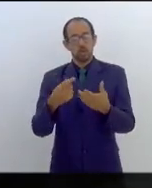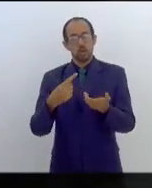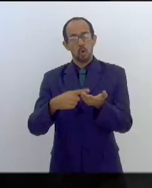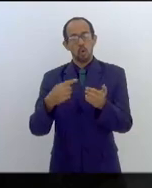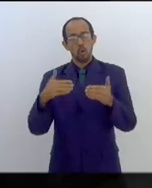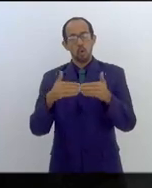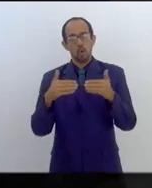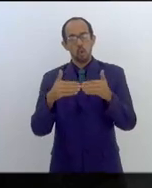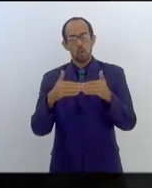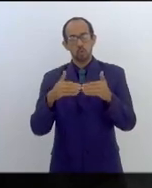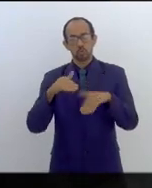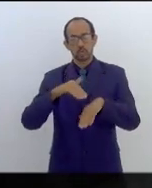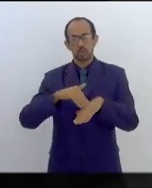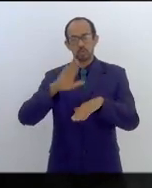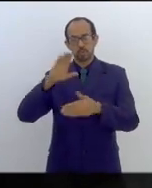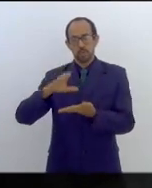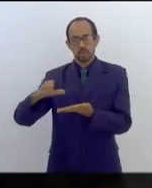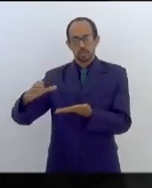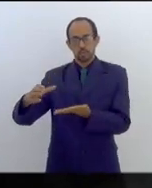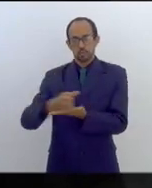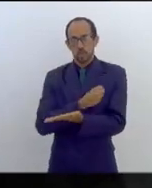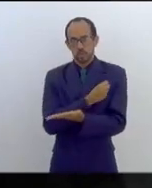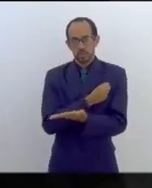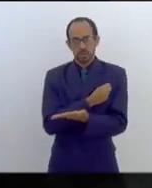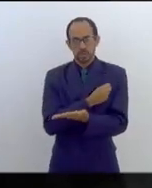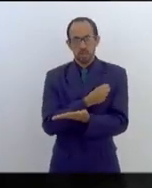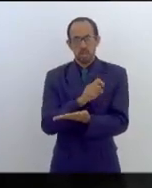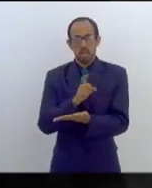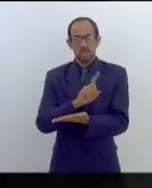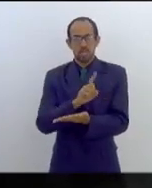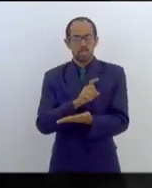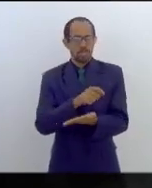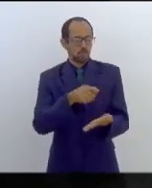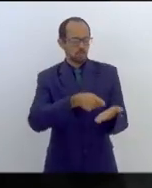de receitas sem extorquir o contribuinte.